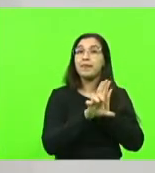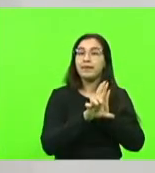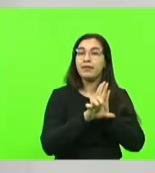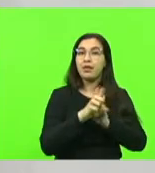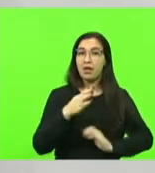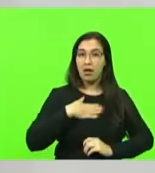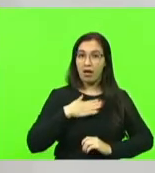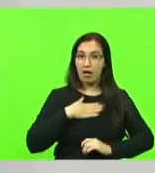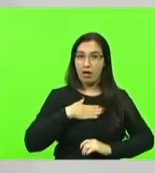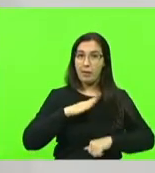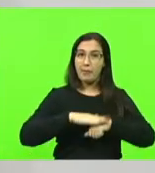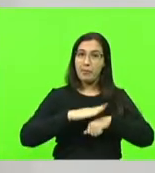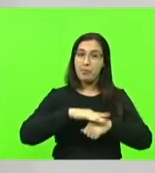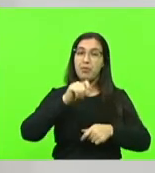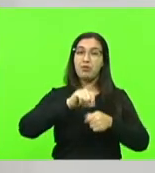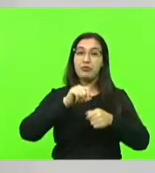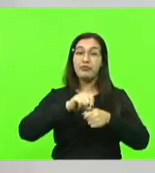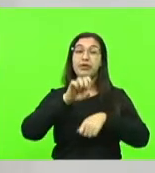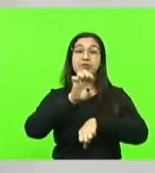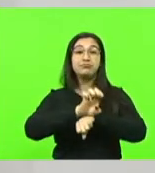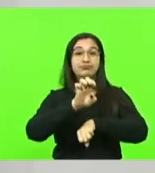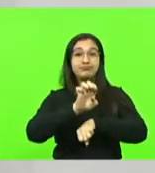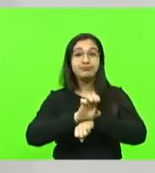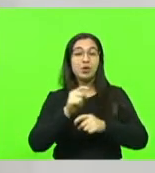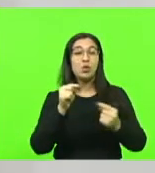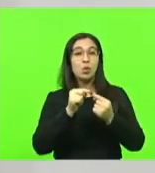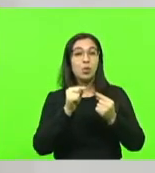lei estadual,